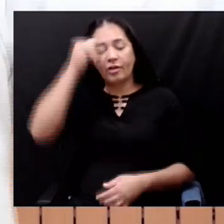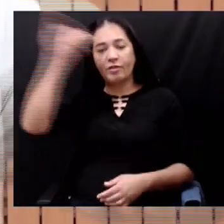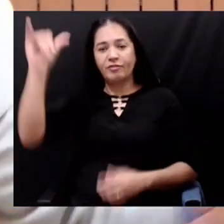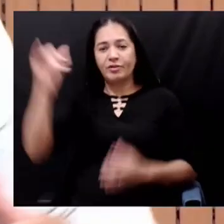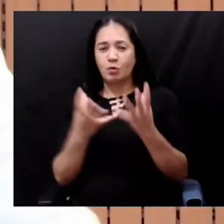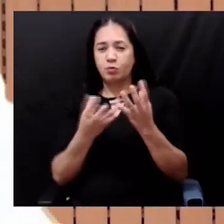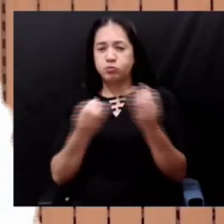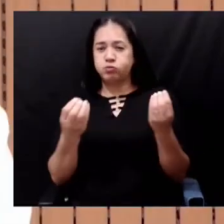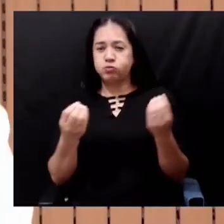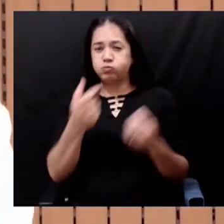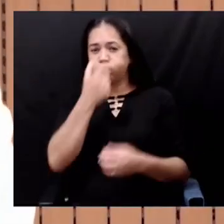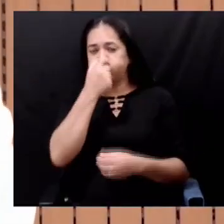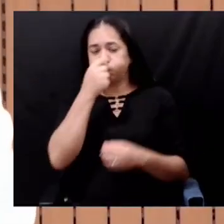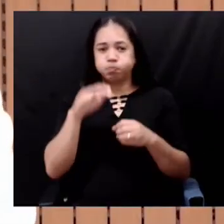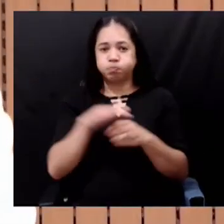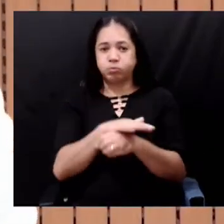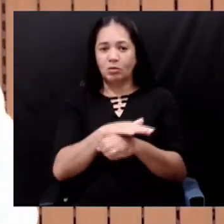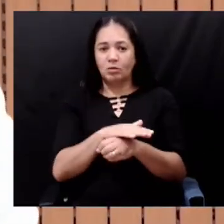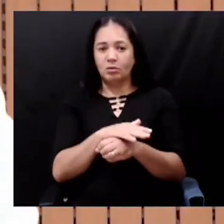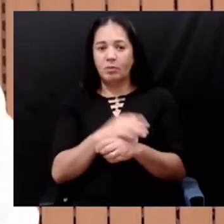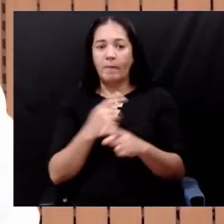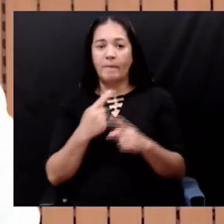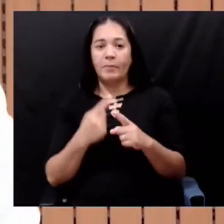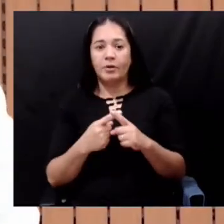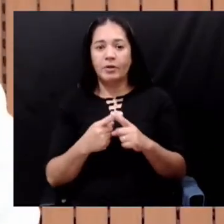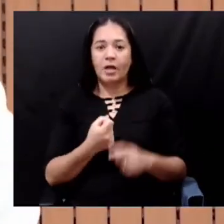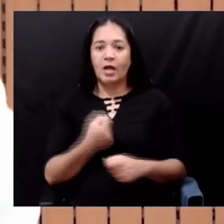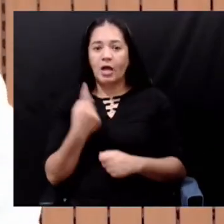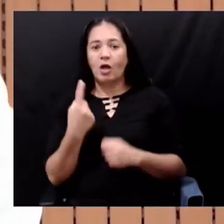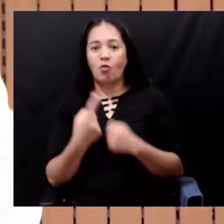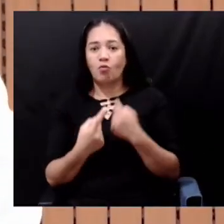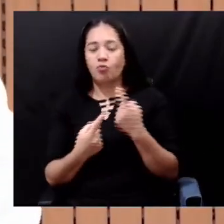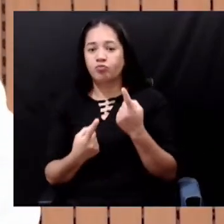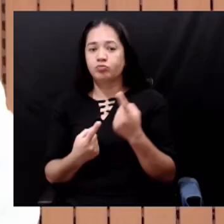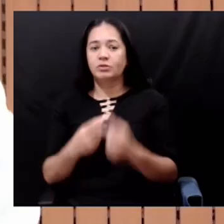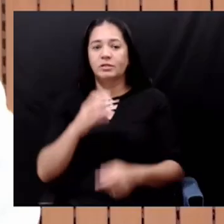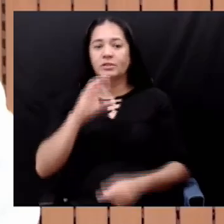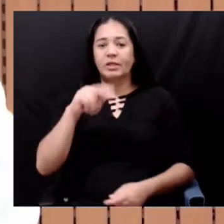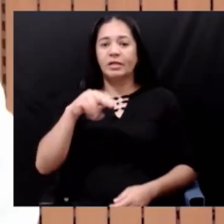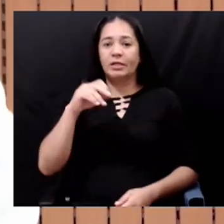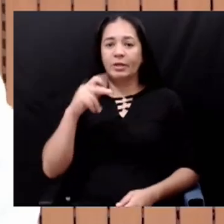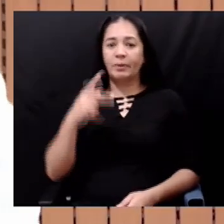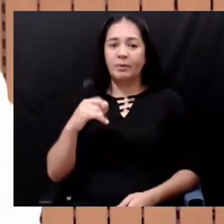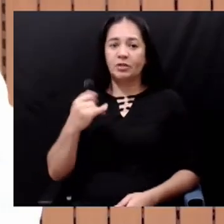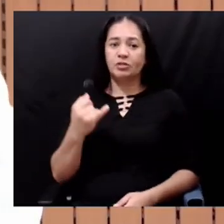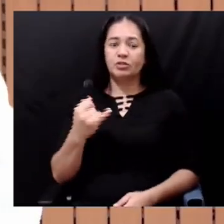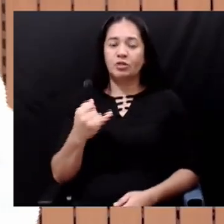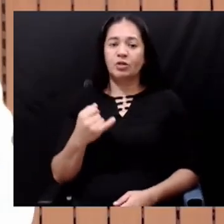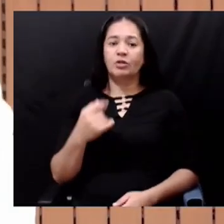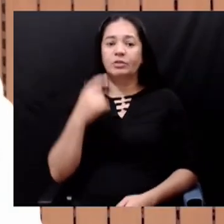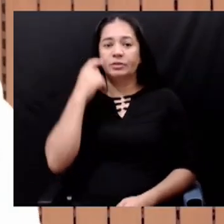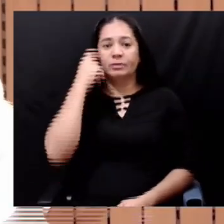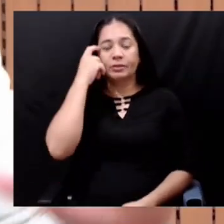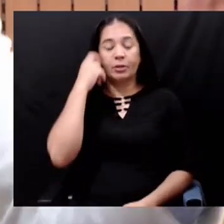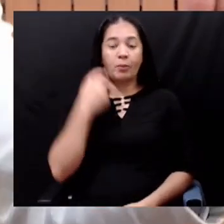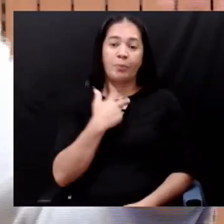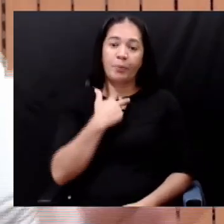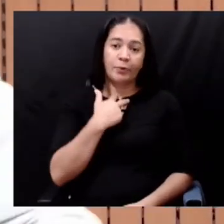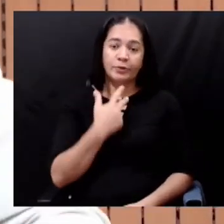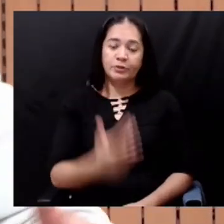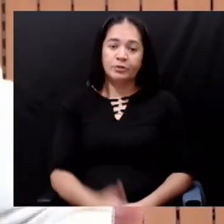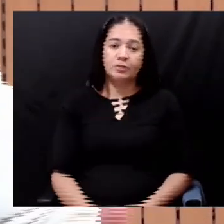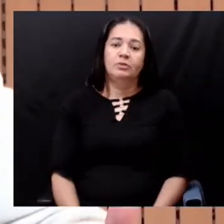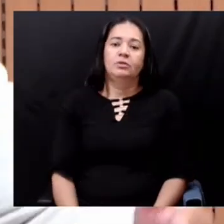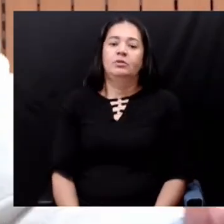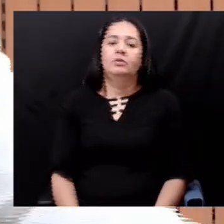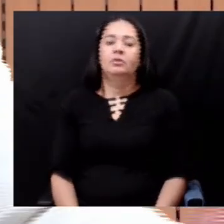CNPJs abarcando 15, 20 propostas, aí vamos ser acusados de oligopólio, né? Mas é isso, né?